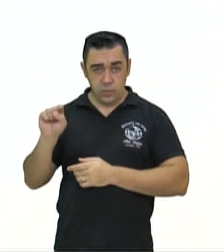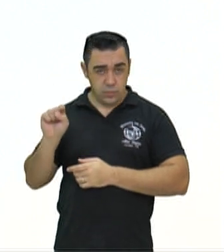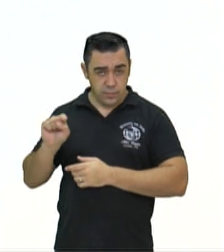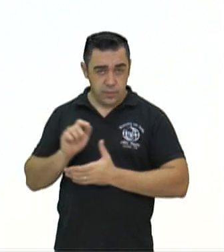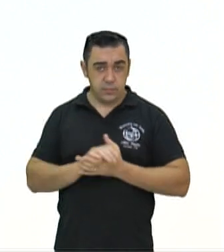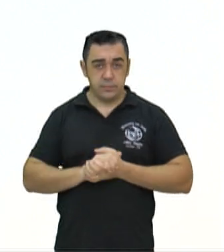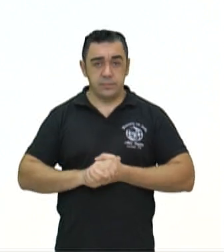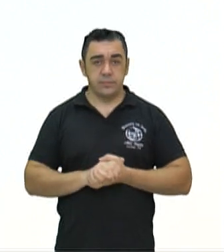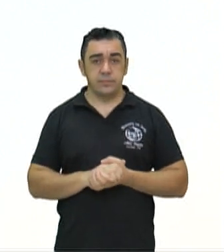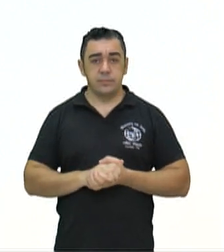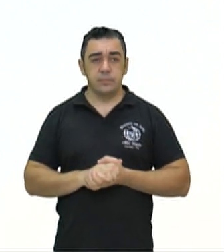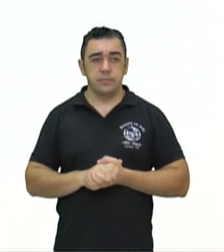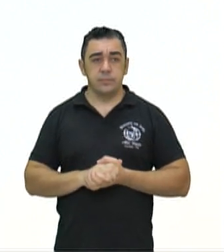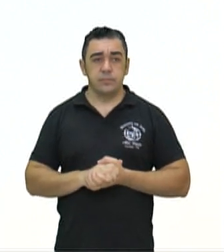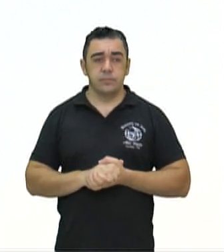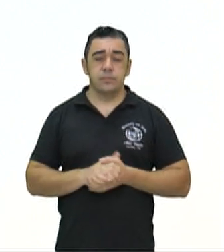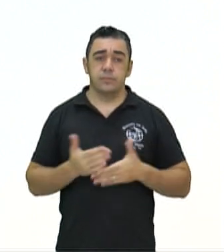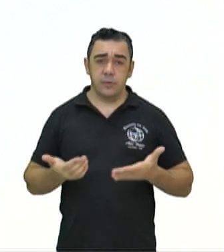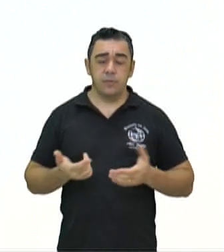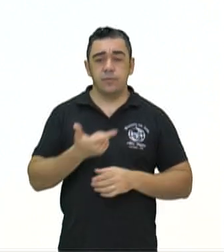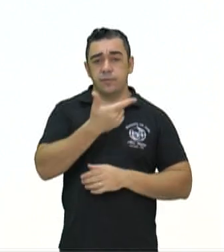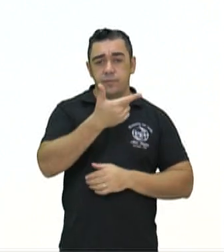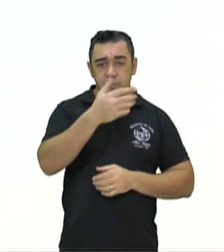é 18. E